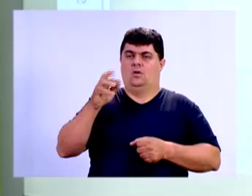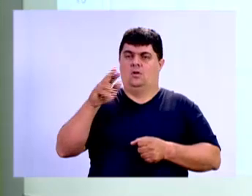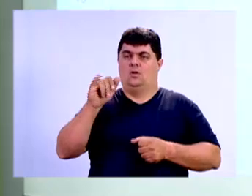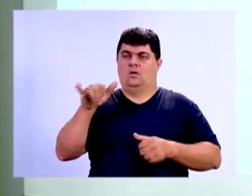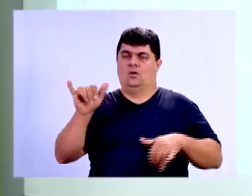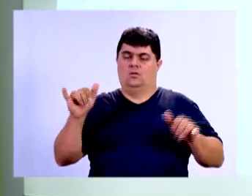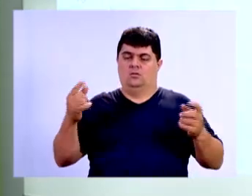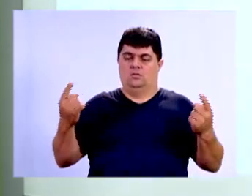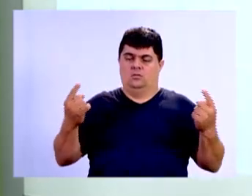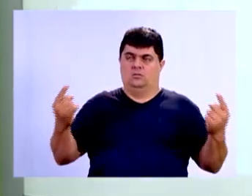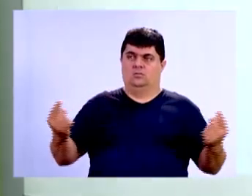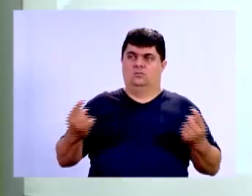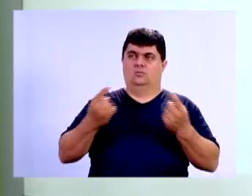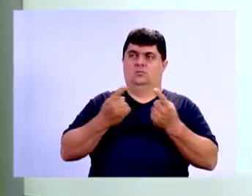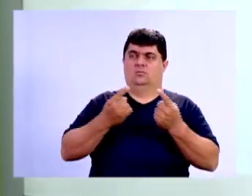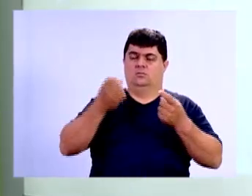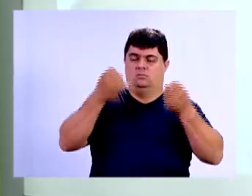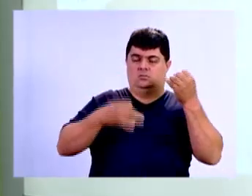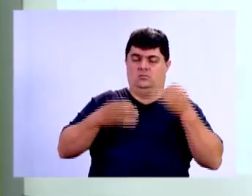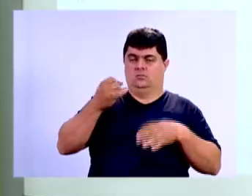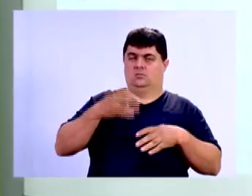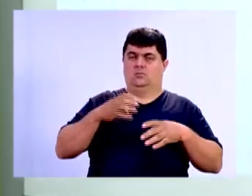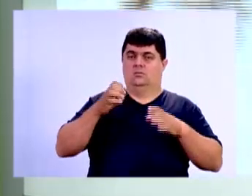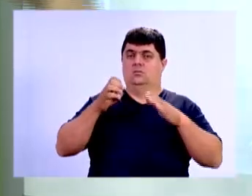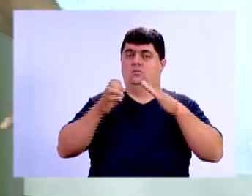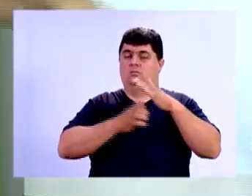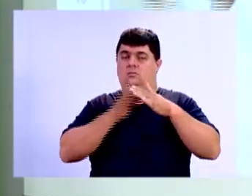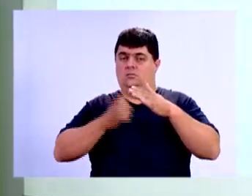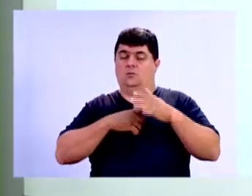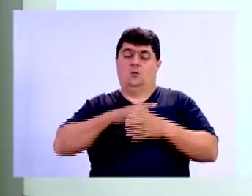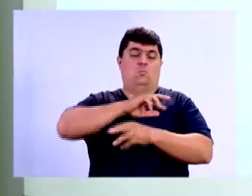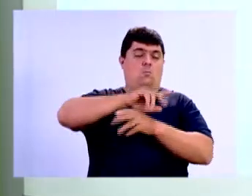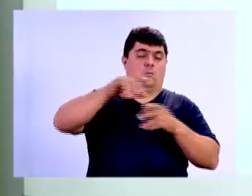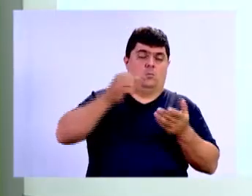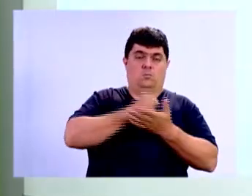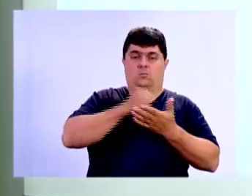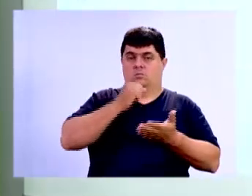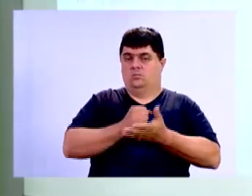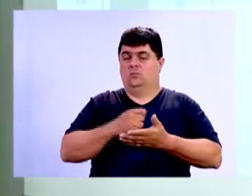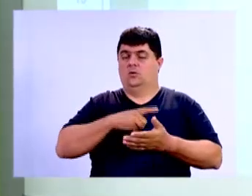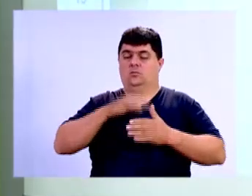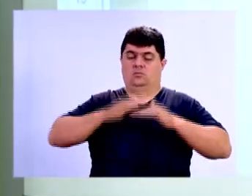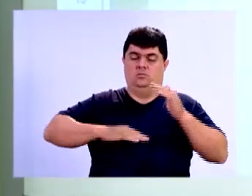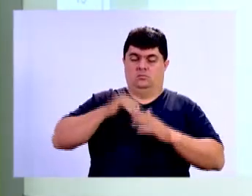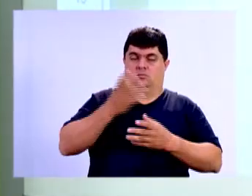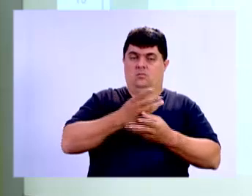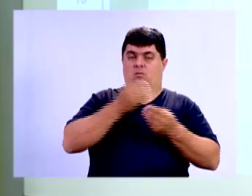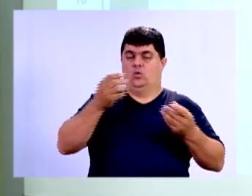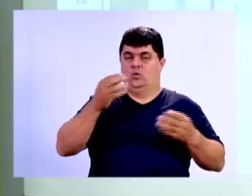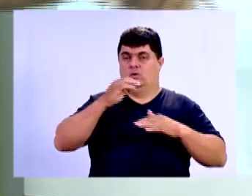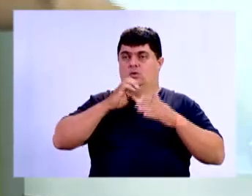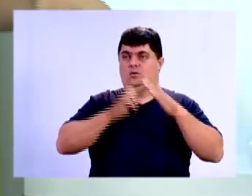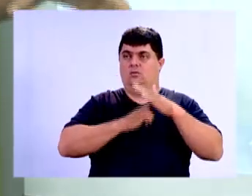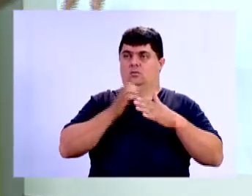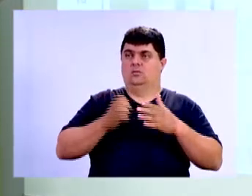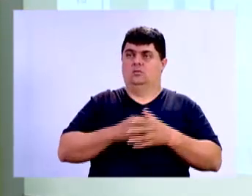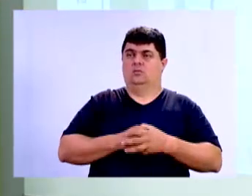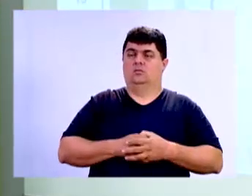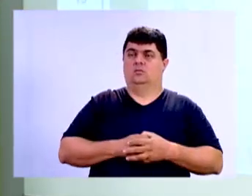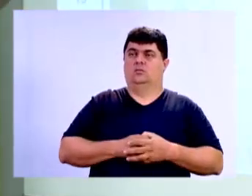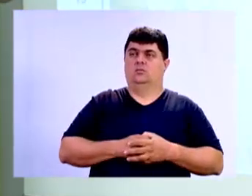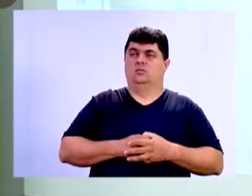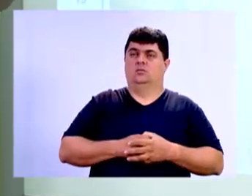ali no dentro para poder dizer, olha, essa empresa tem vários funcionários, esse funcionário pertence a várias empresas.